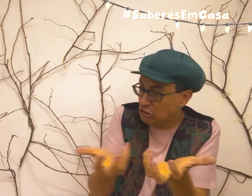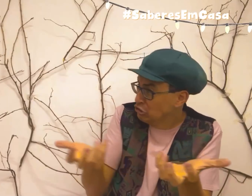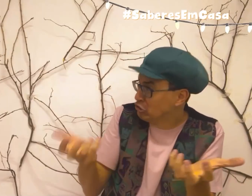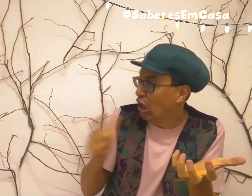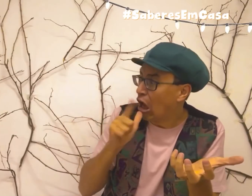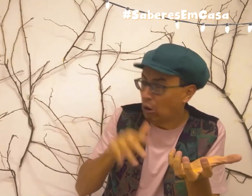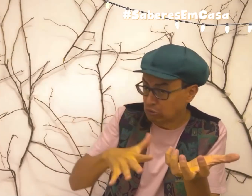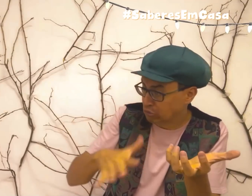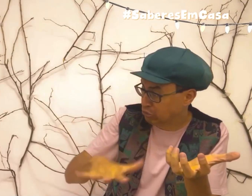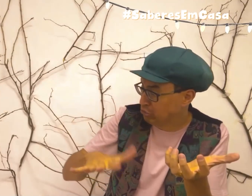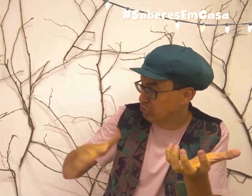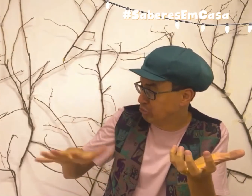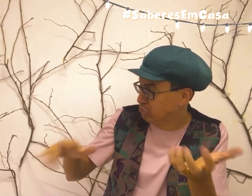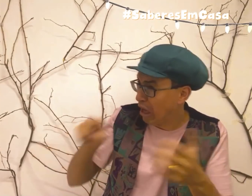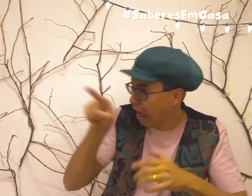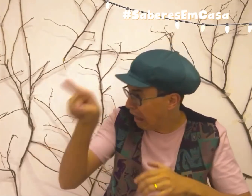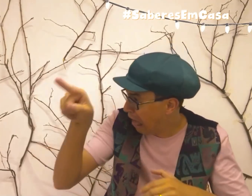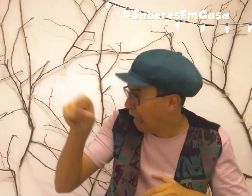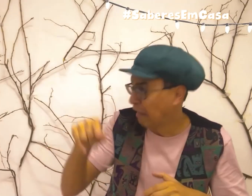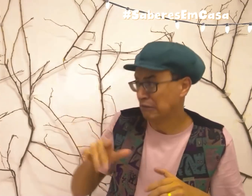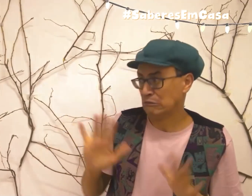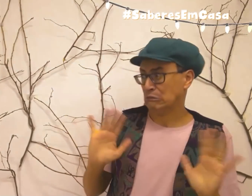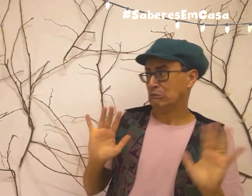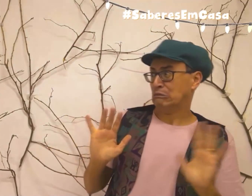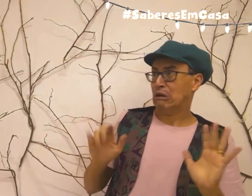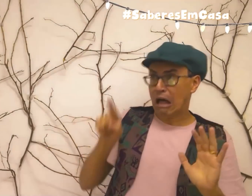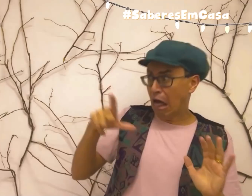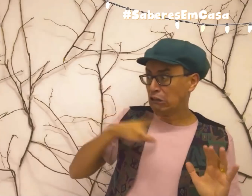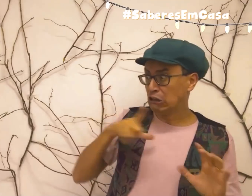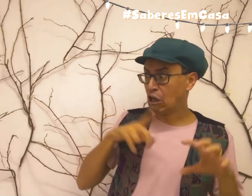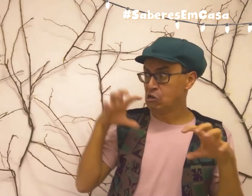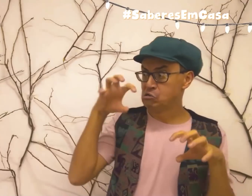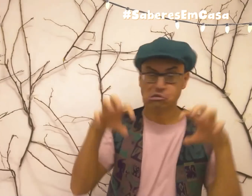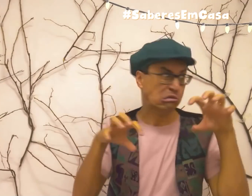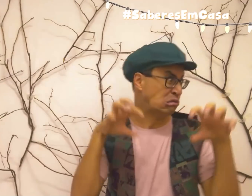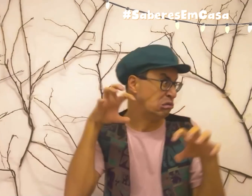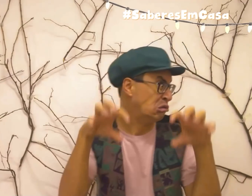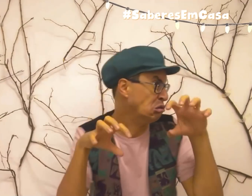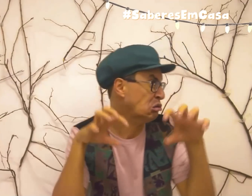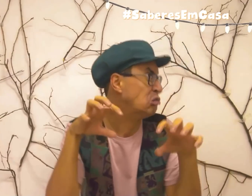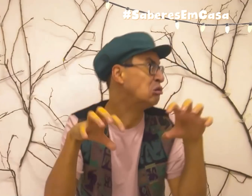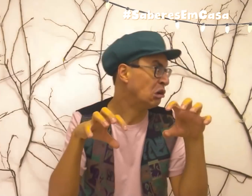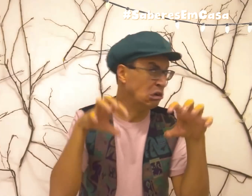no banhado, tem um bicho